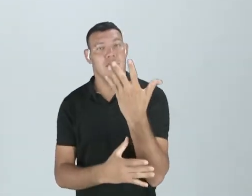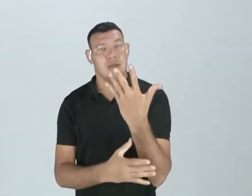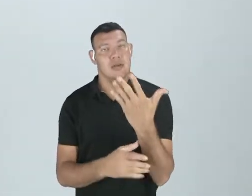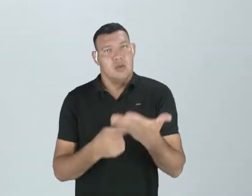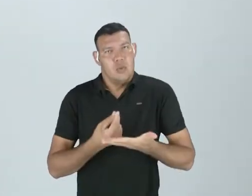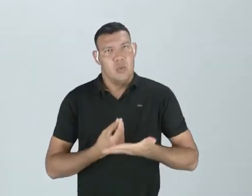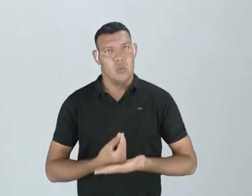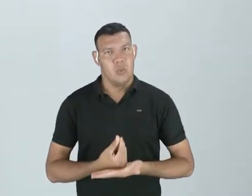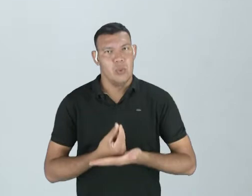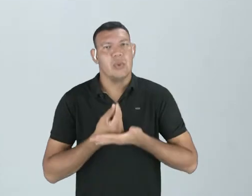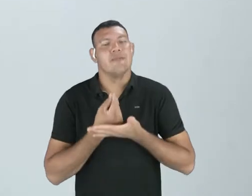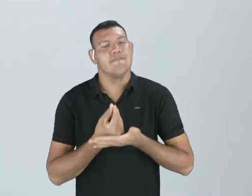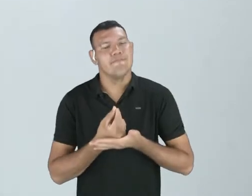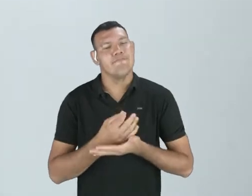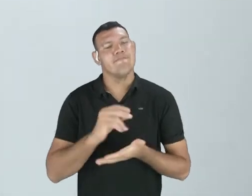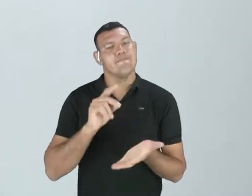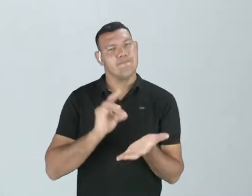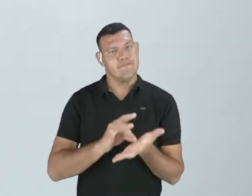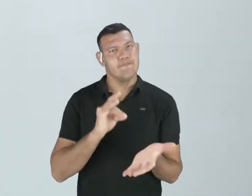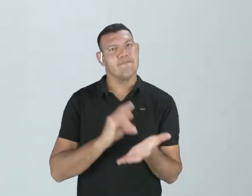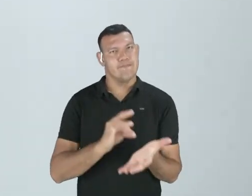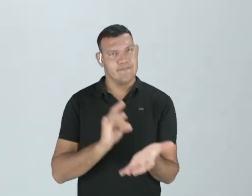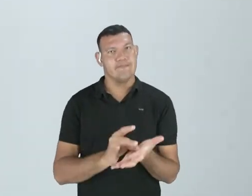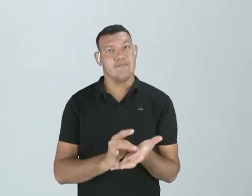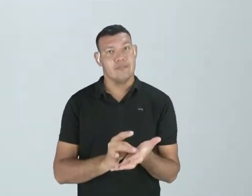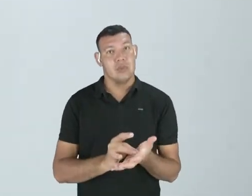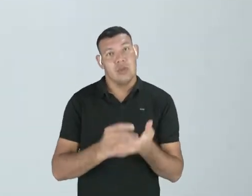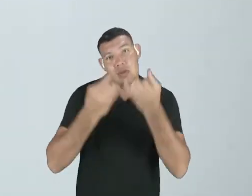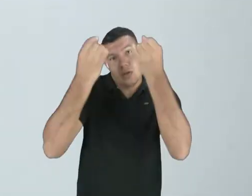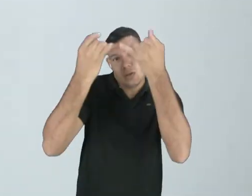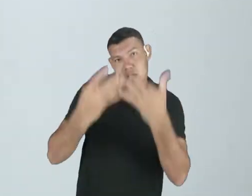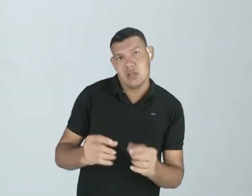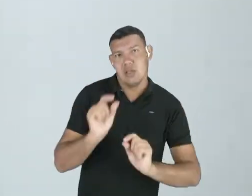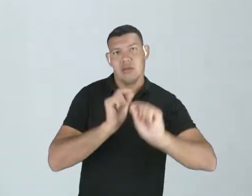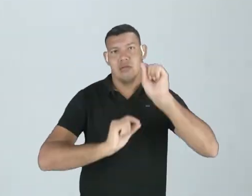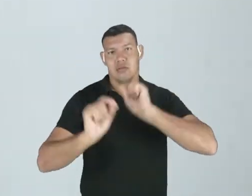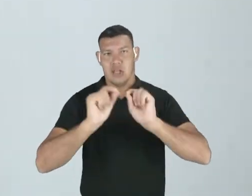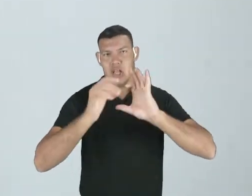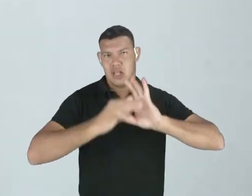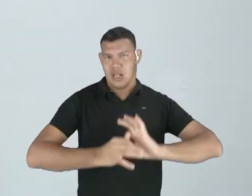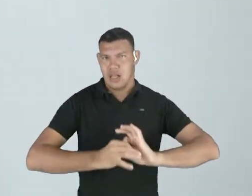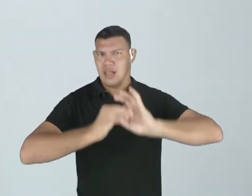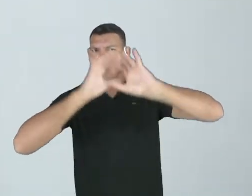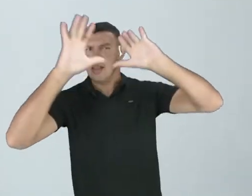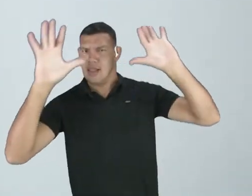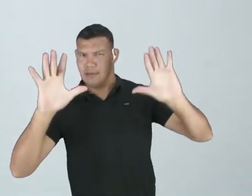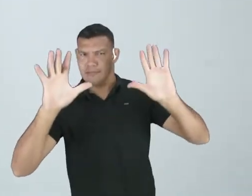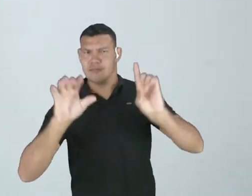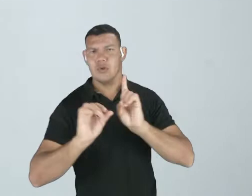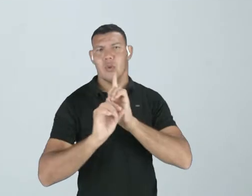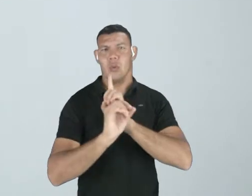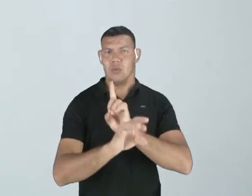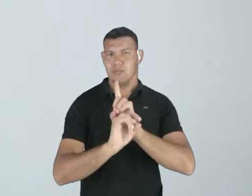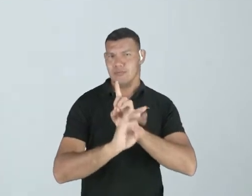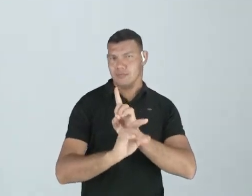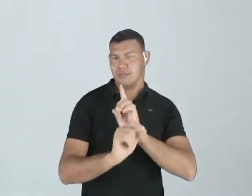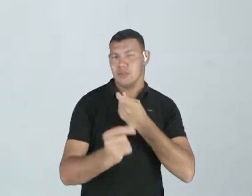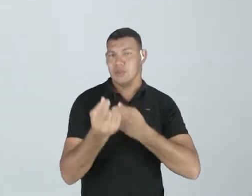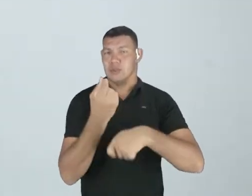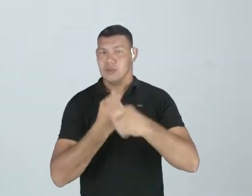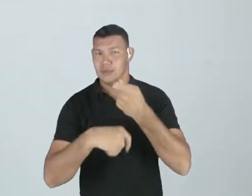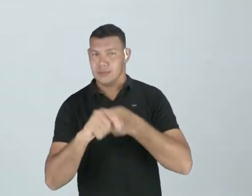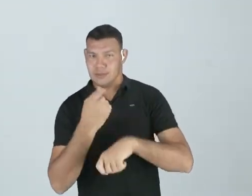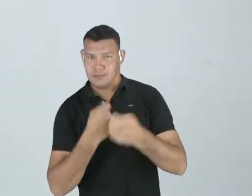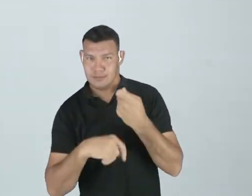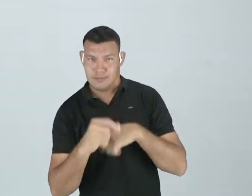é, de fato, justificado através do liberalismo, porque o capitalismo é mais a doutrina econômica. Como a gente está